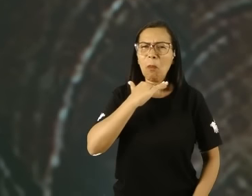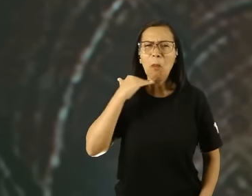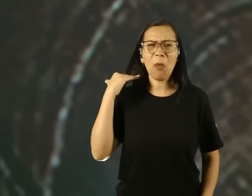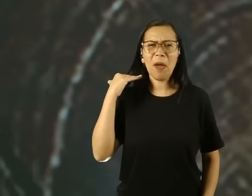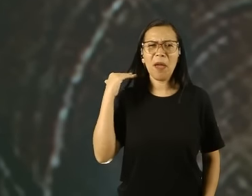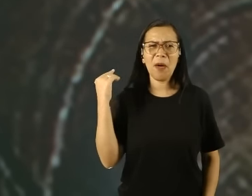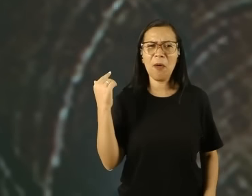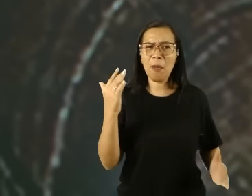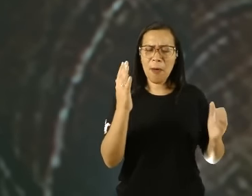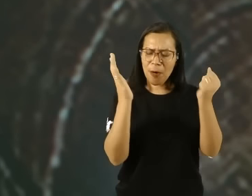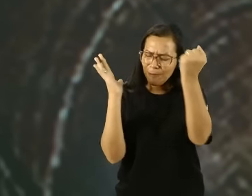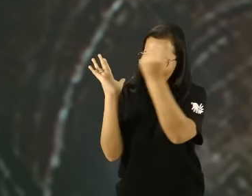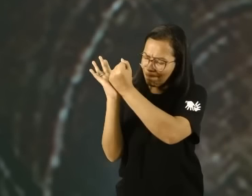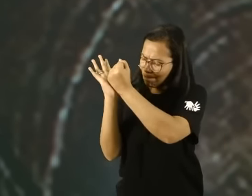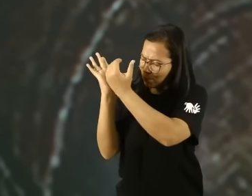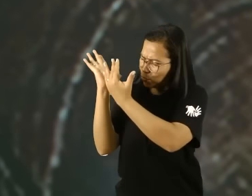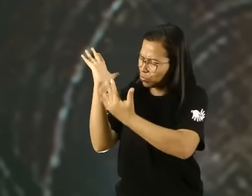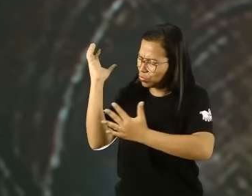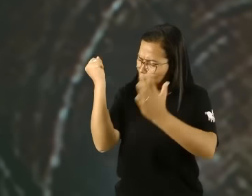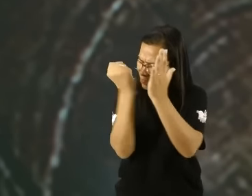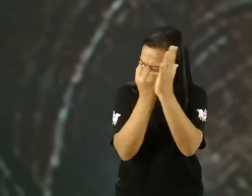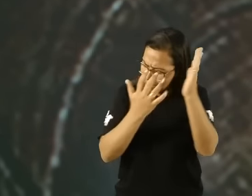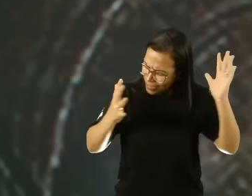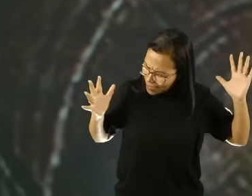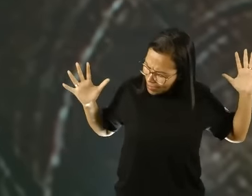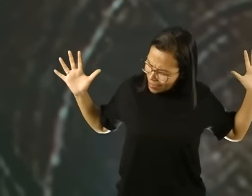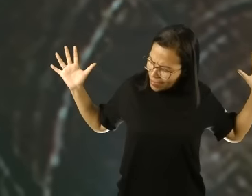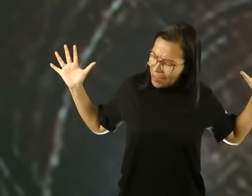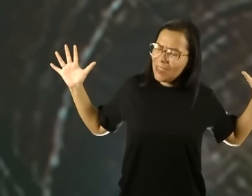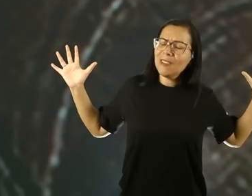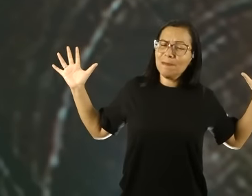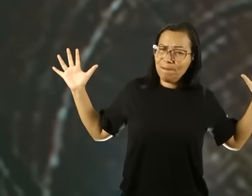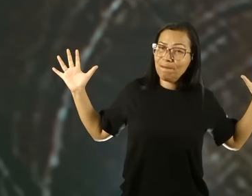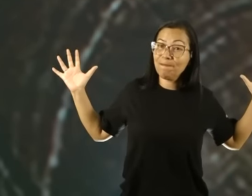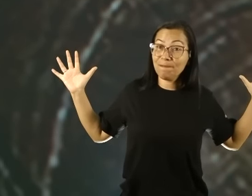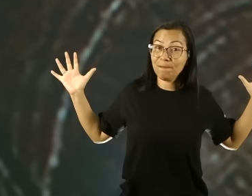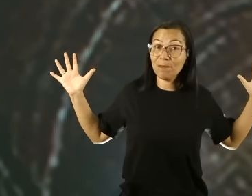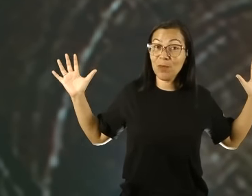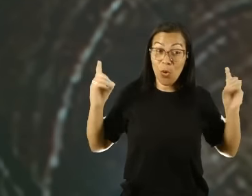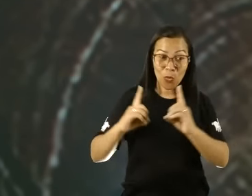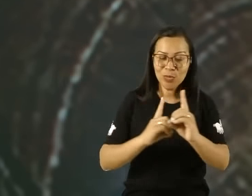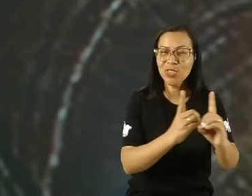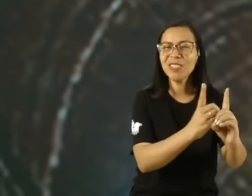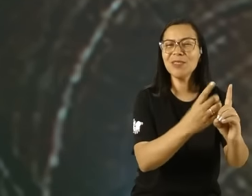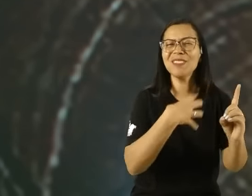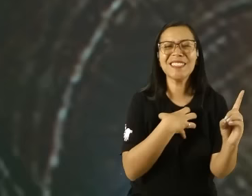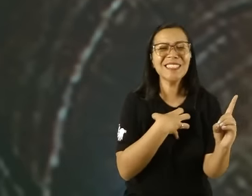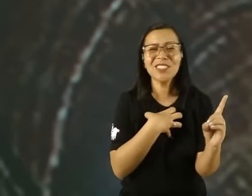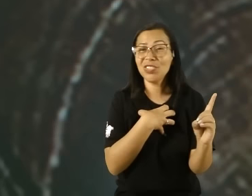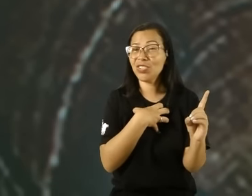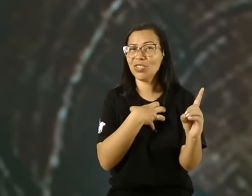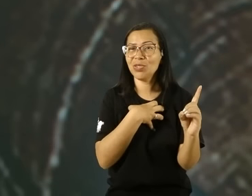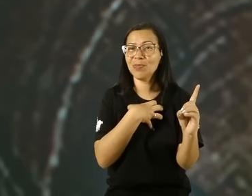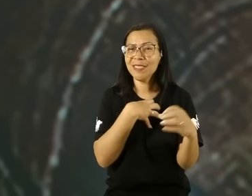eles não aguentaram. Eles não aguentaram. Porque eles fizeram de Jesus, está certo,